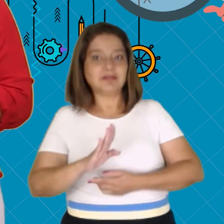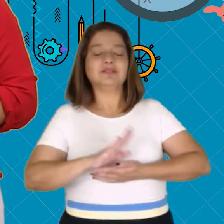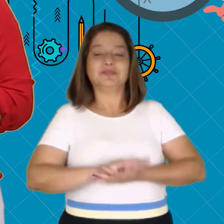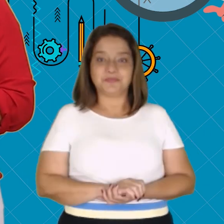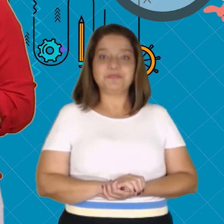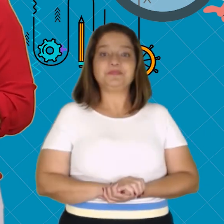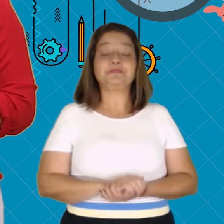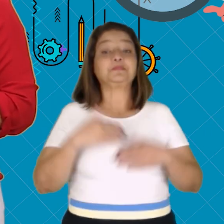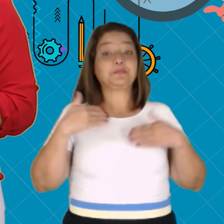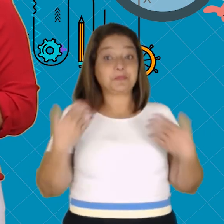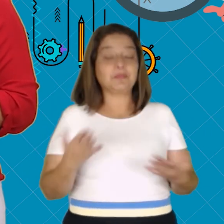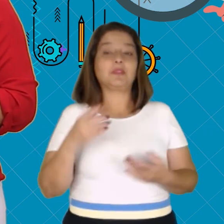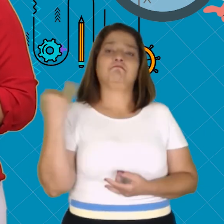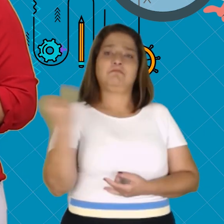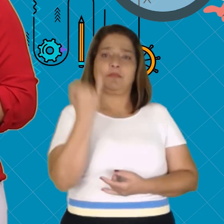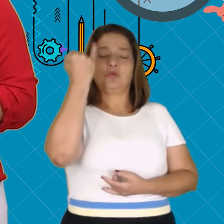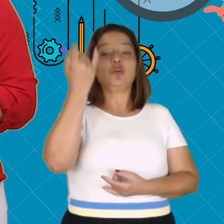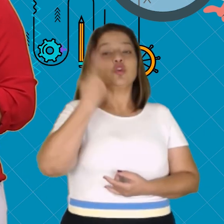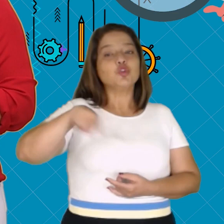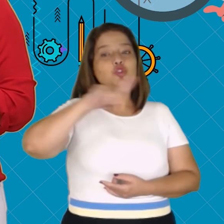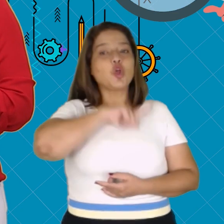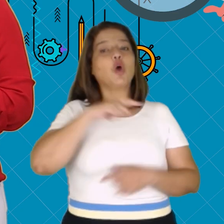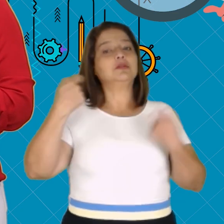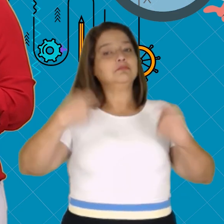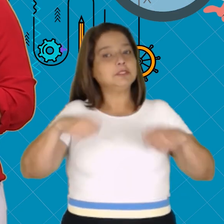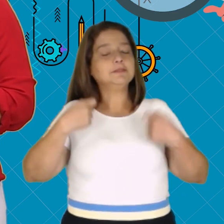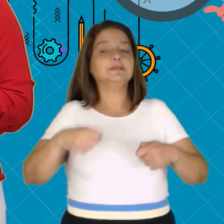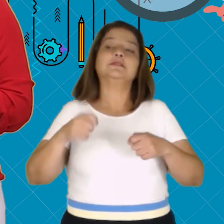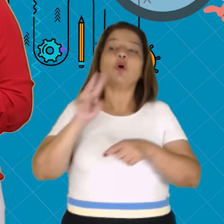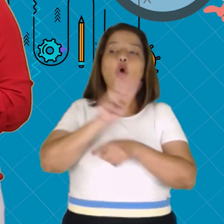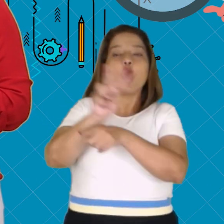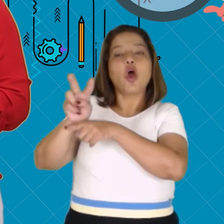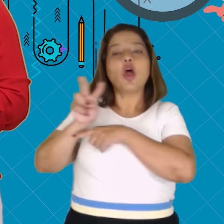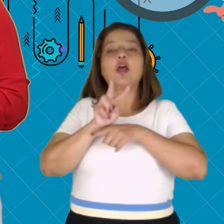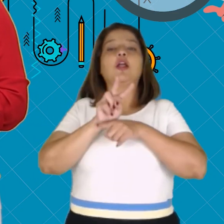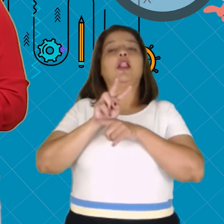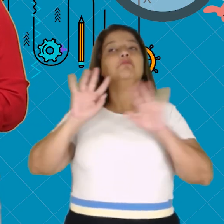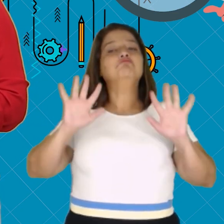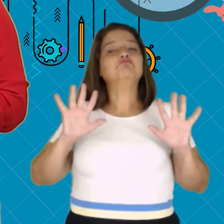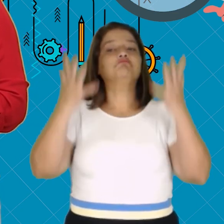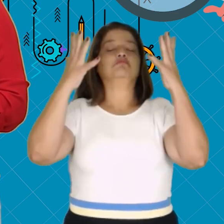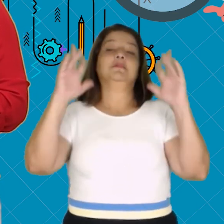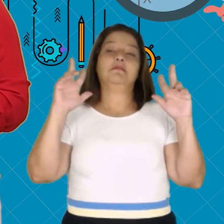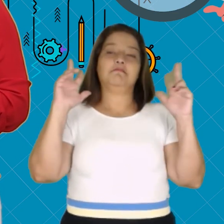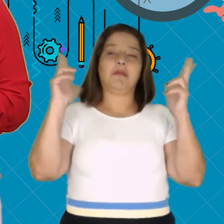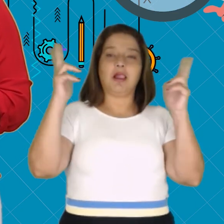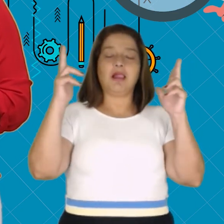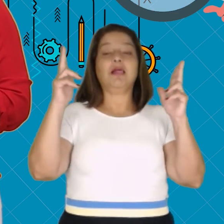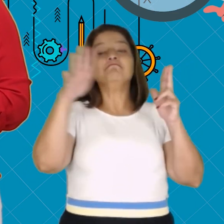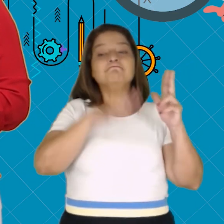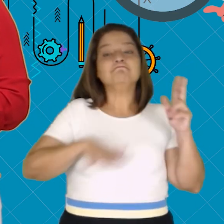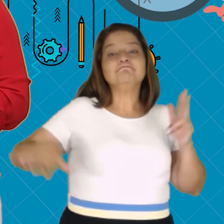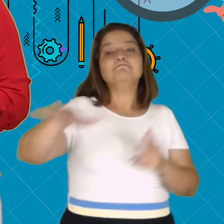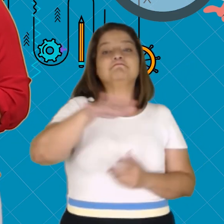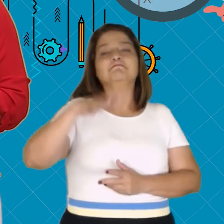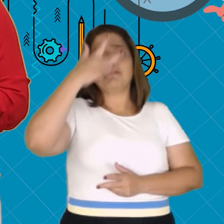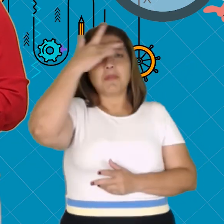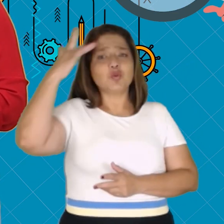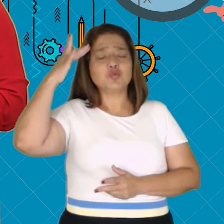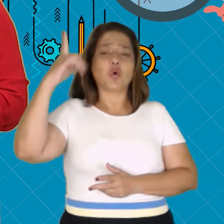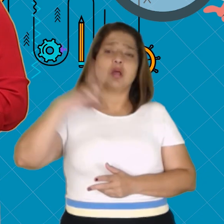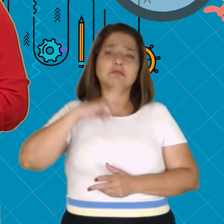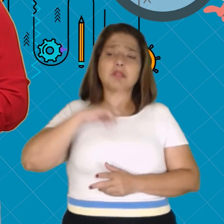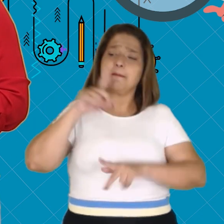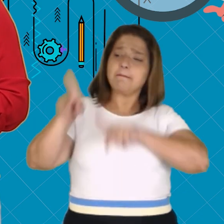identidade brasileira. Portanto, é crucial valorizar e celebrar essa rica herança, reconhecendo a contribuição